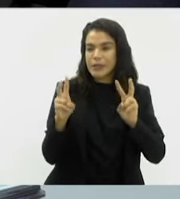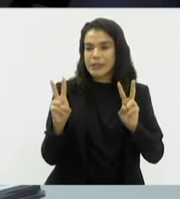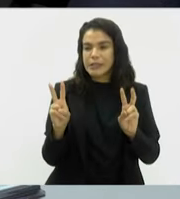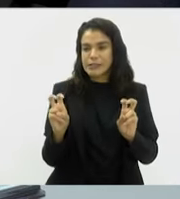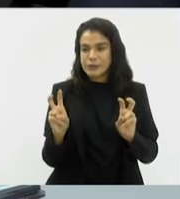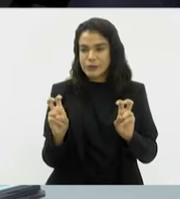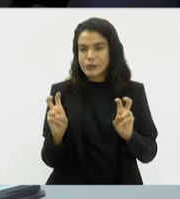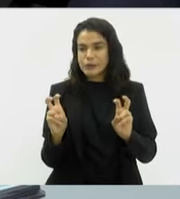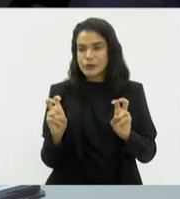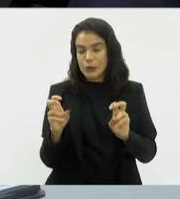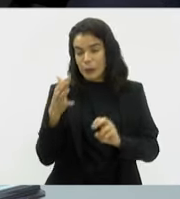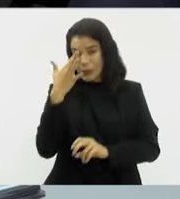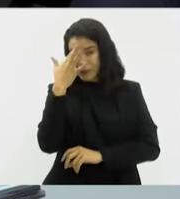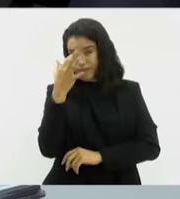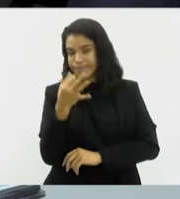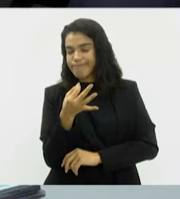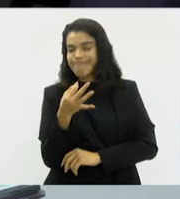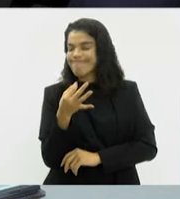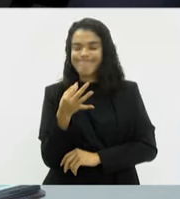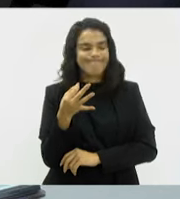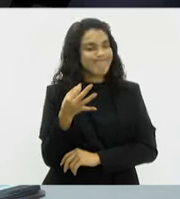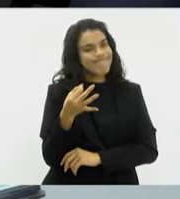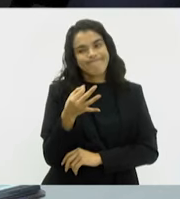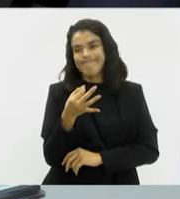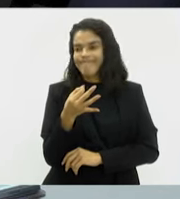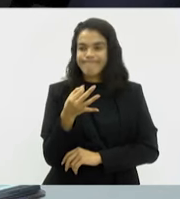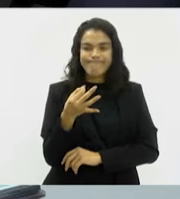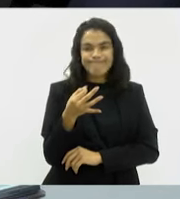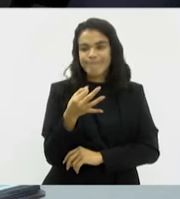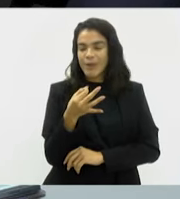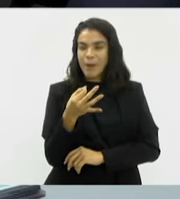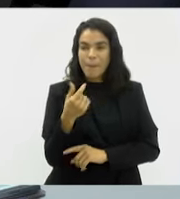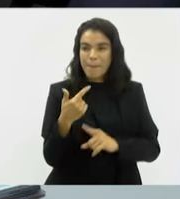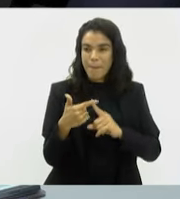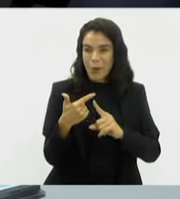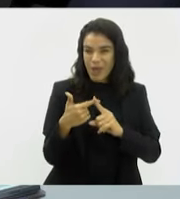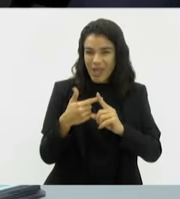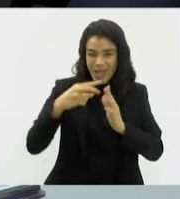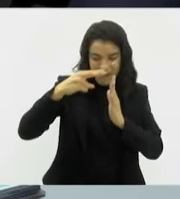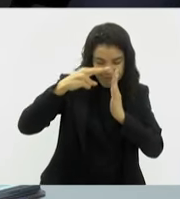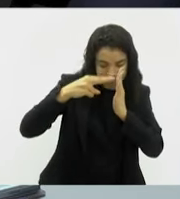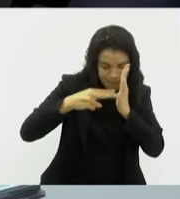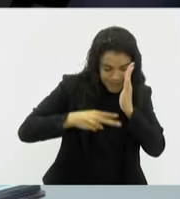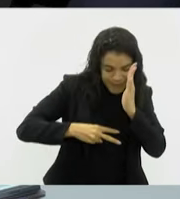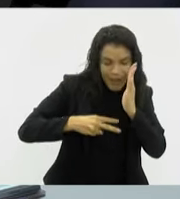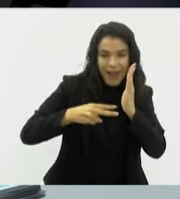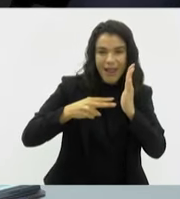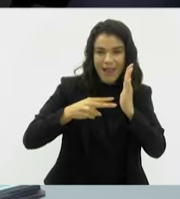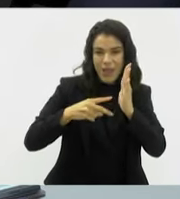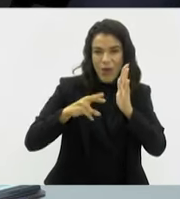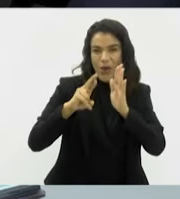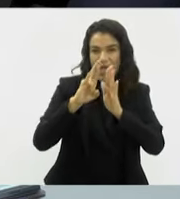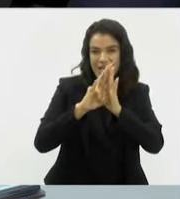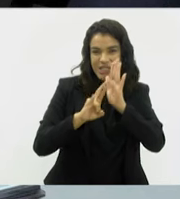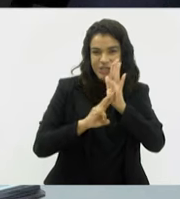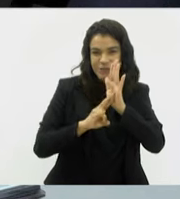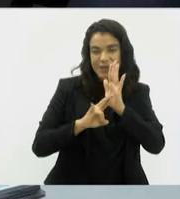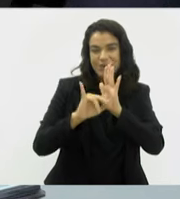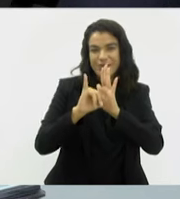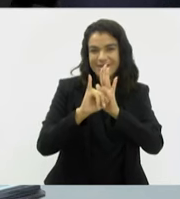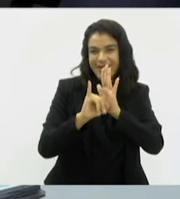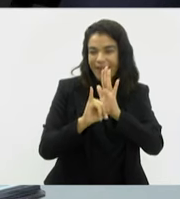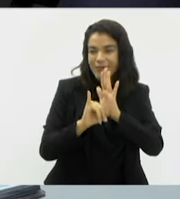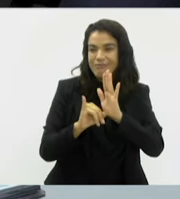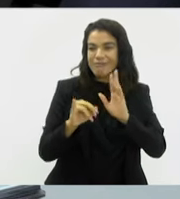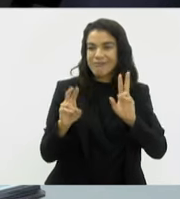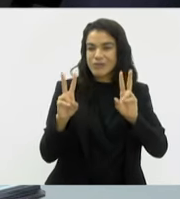essa interpretação, né? Porque a gente, se você for interpretar literalmente, né, fazendo aí uma interpretação literal do